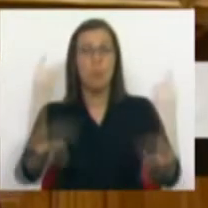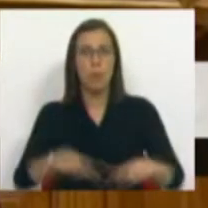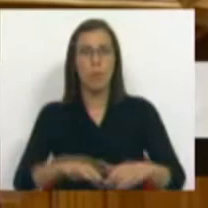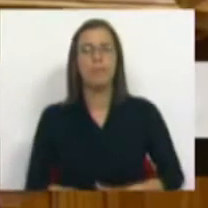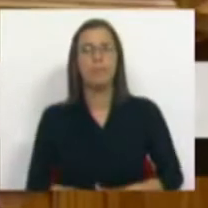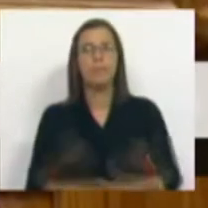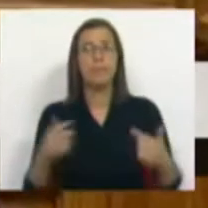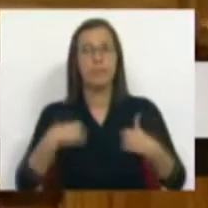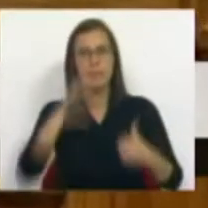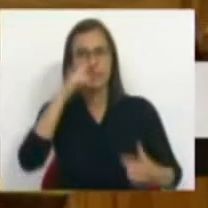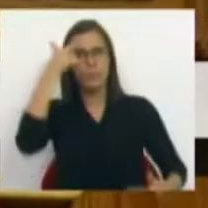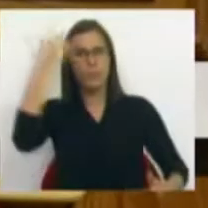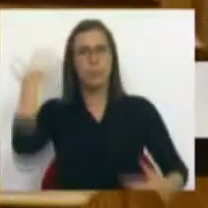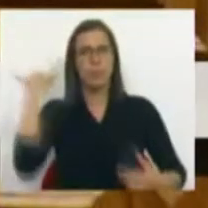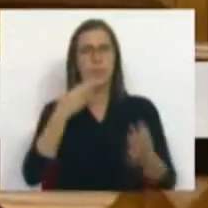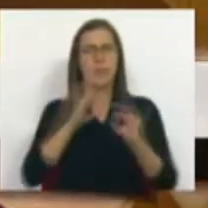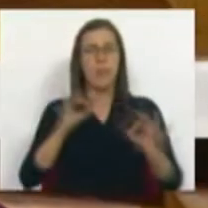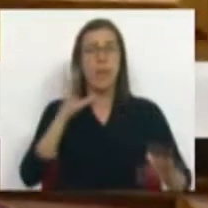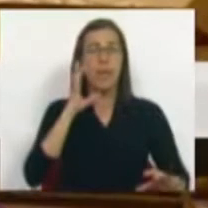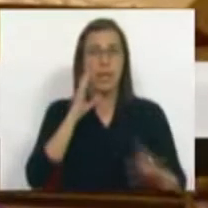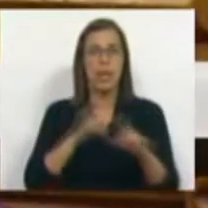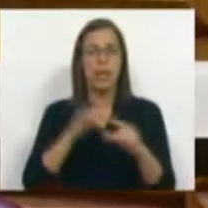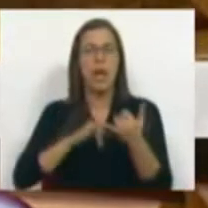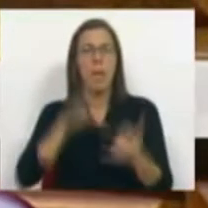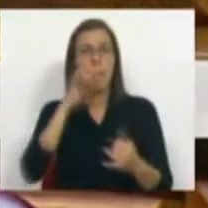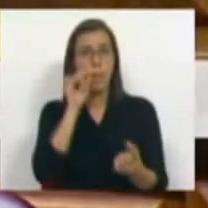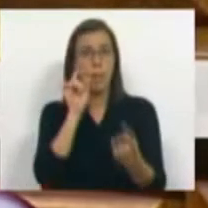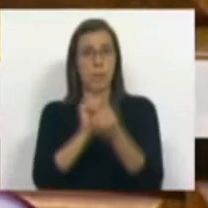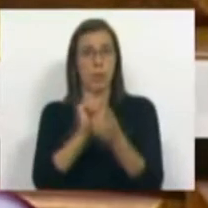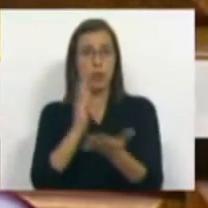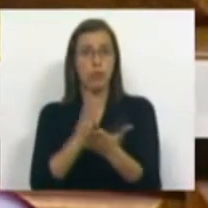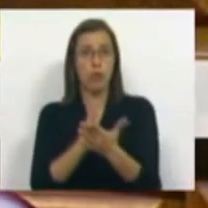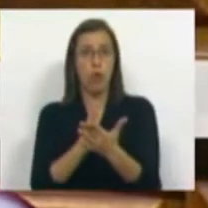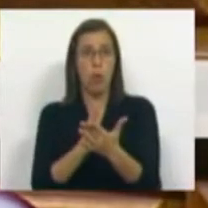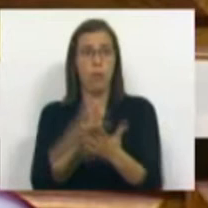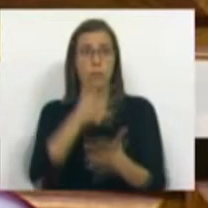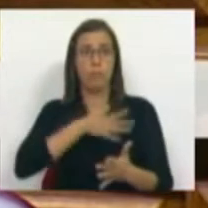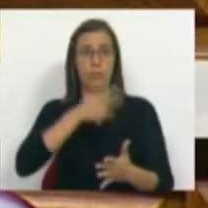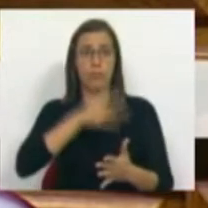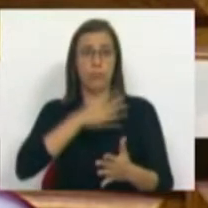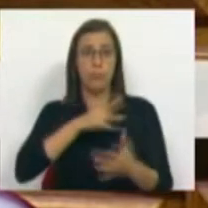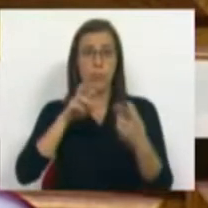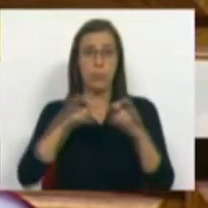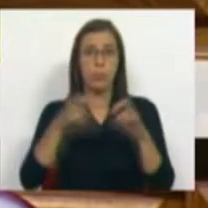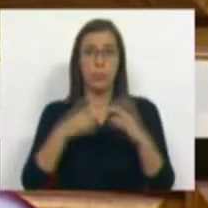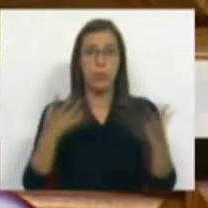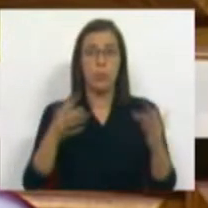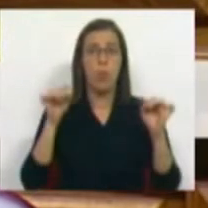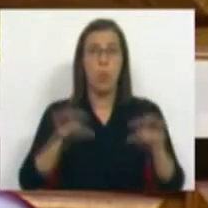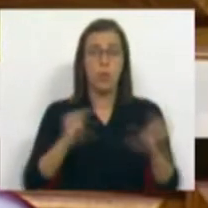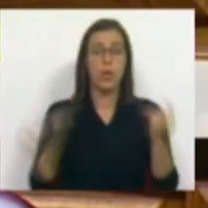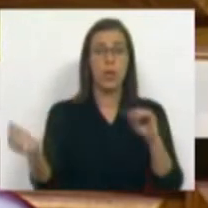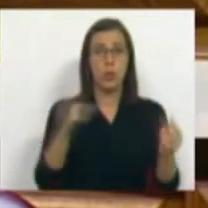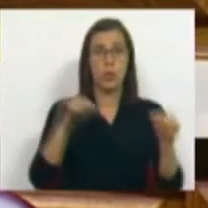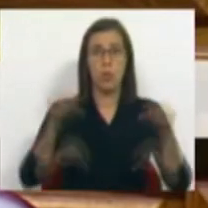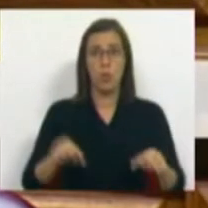coisa. Eu recordo-me perfeitamente da tarde em que recebi a Associação de Pais desta escola para nos referirem a este problema. E hoje esta discussão